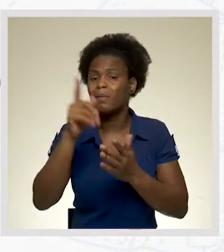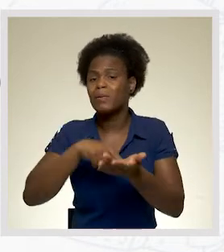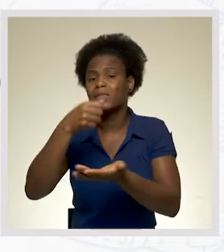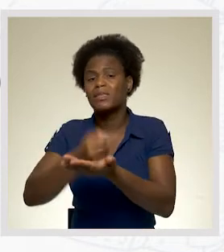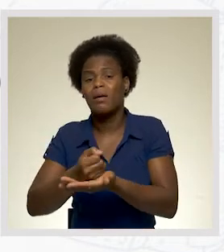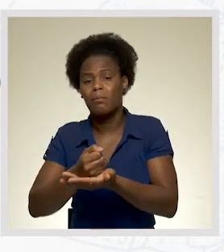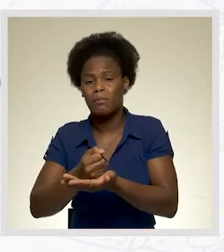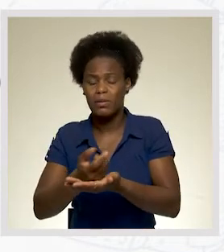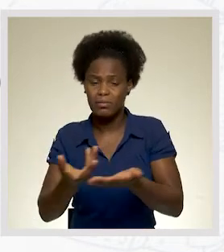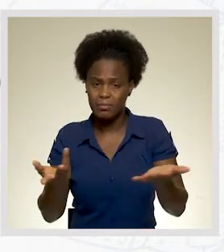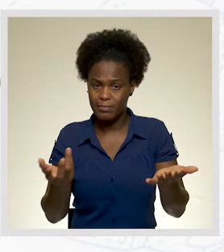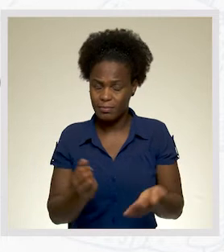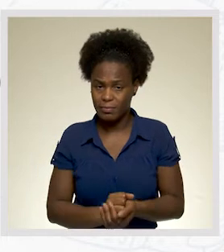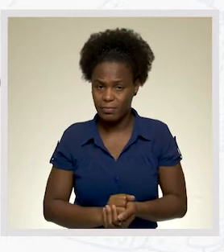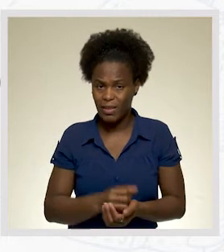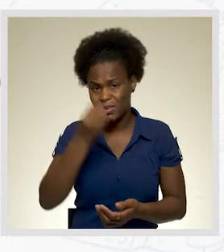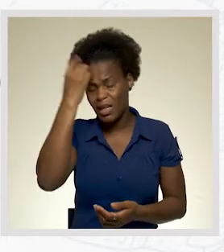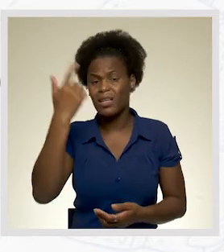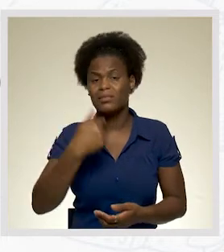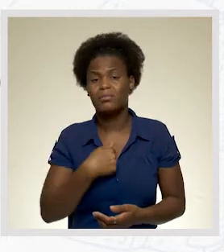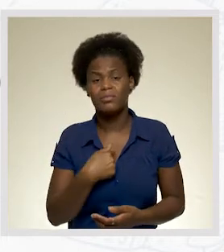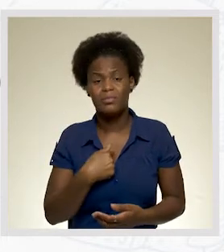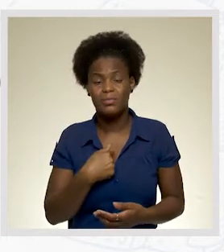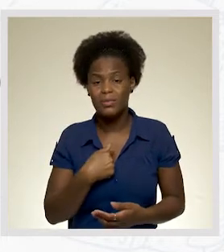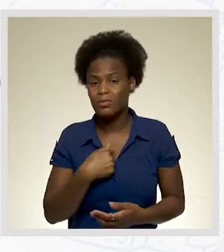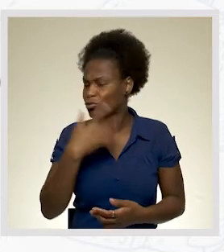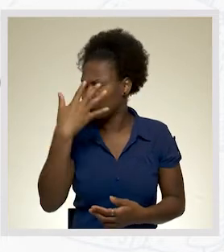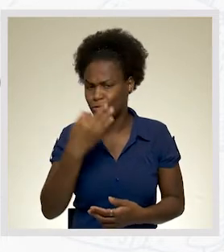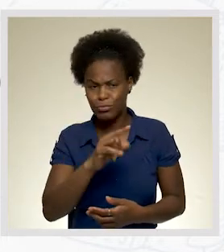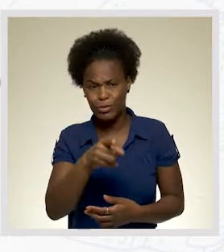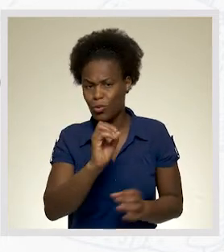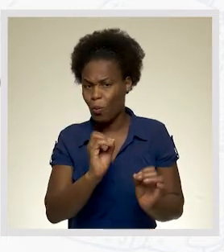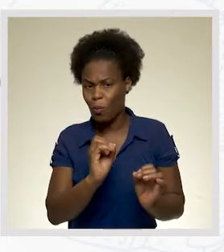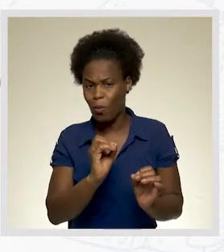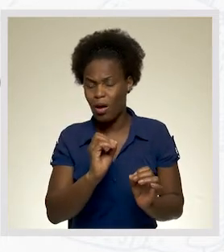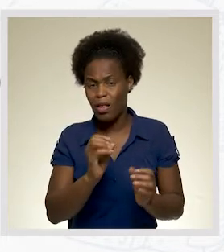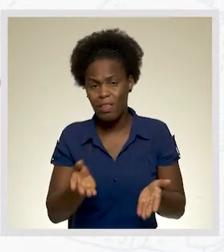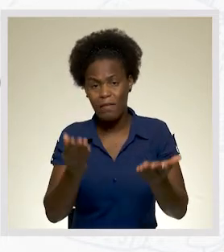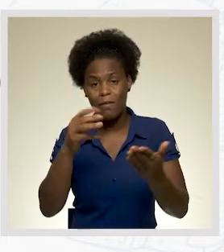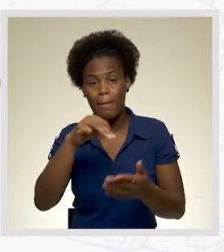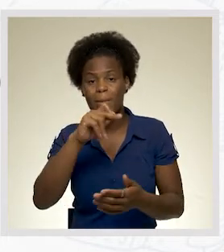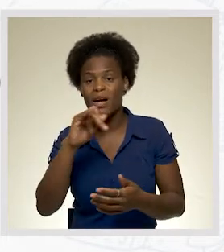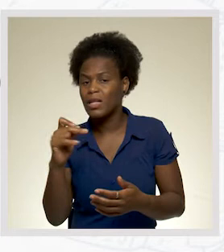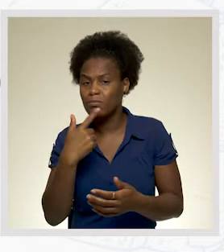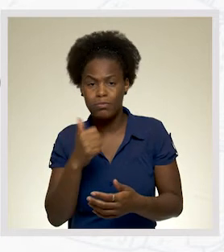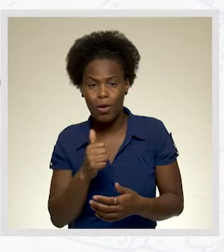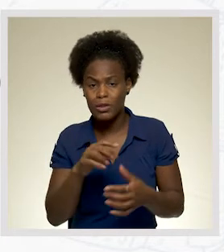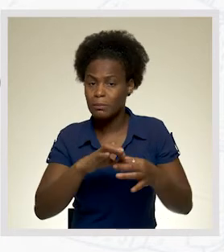Tancredo. Esquece-me. Não sou digna de ti. Levo a Maria, que não posso separar